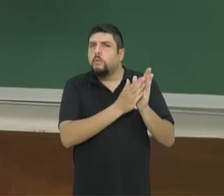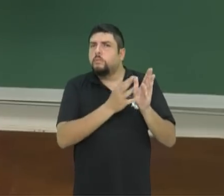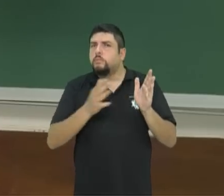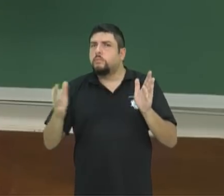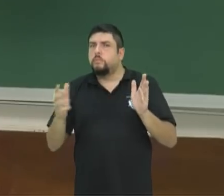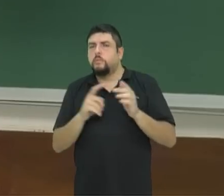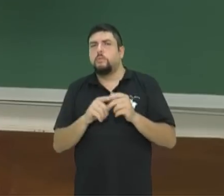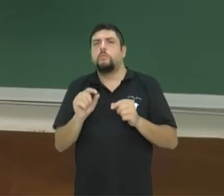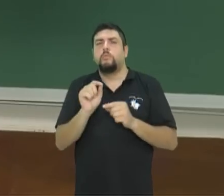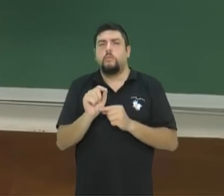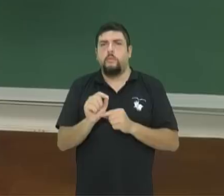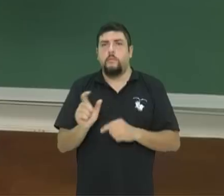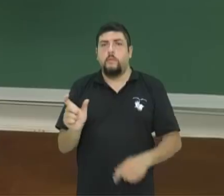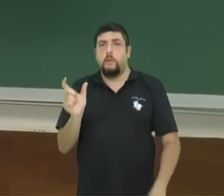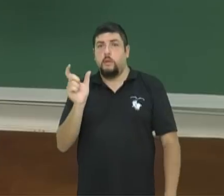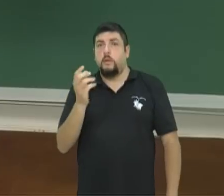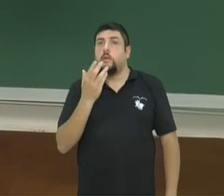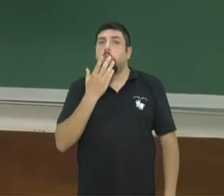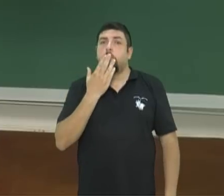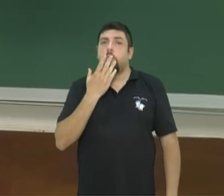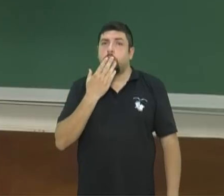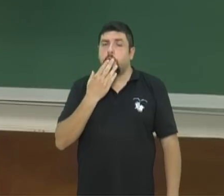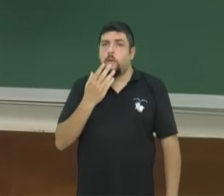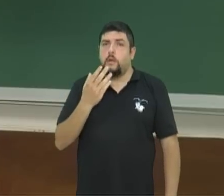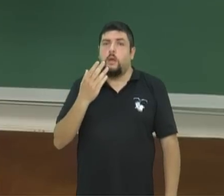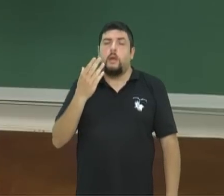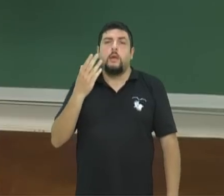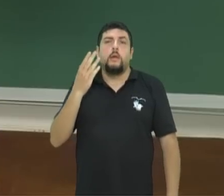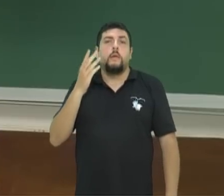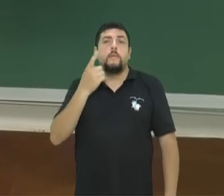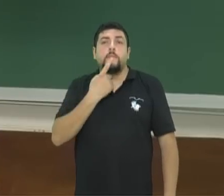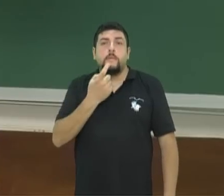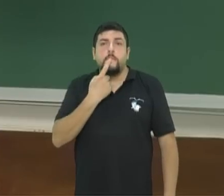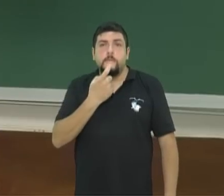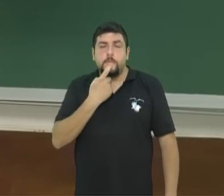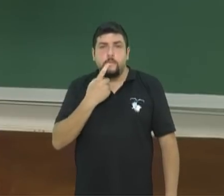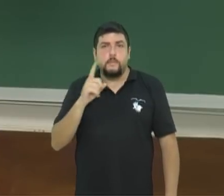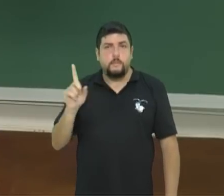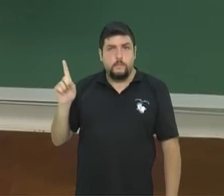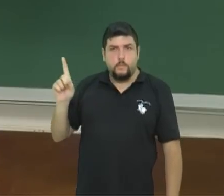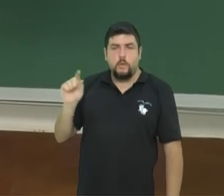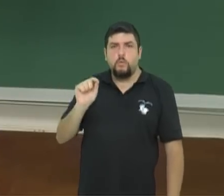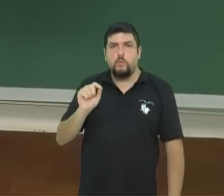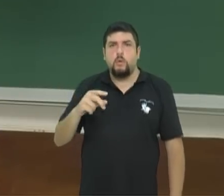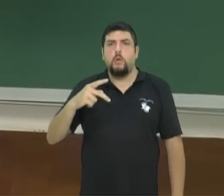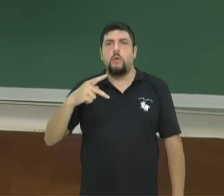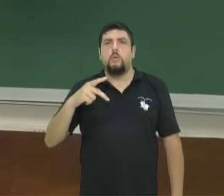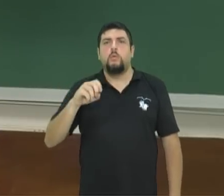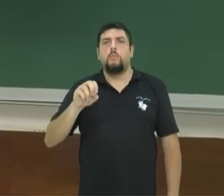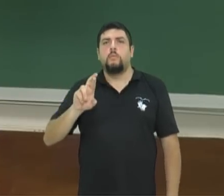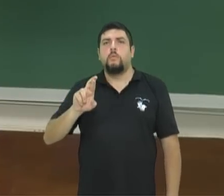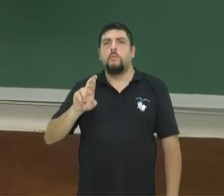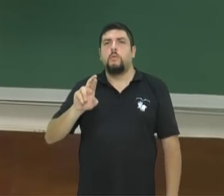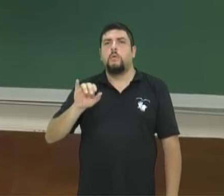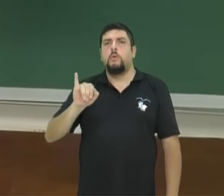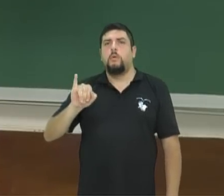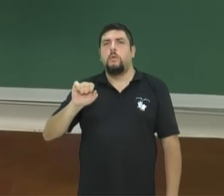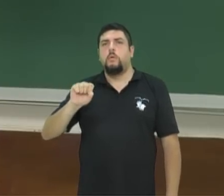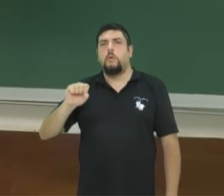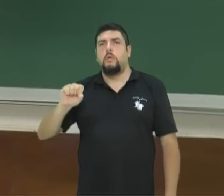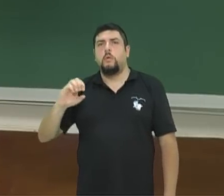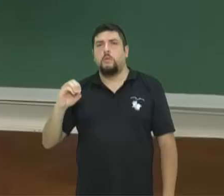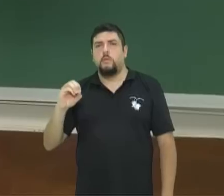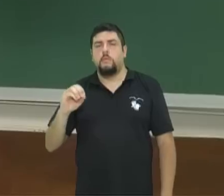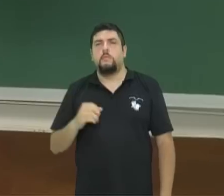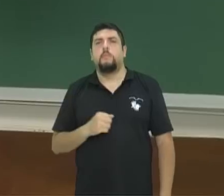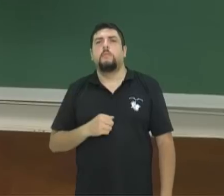foram grafadas na cor vermelha, ali no início da segunda frase, a expressão por isso. Então, por isso, como iniciou